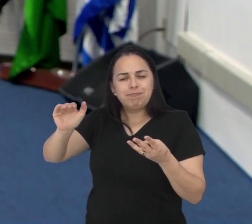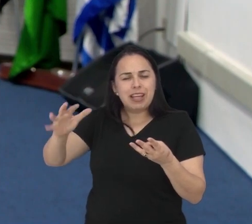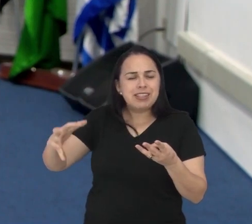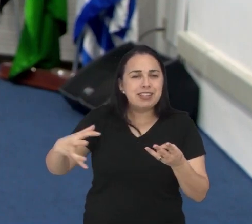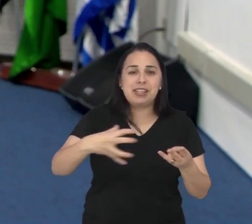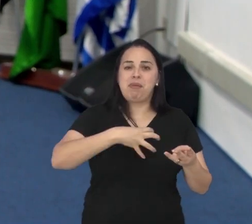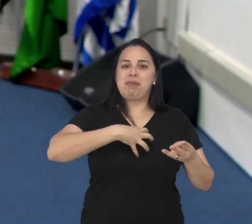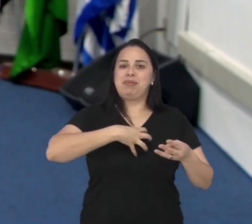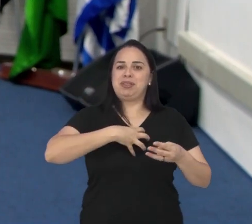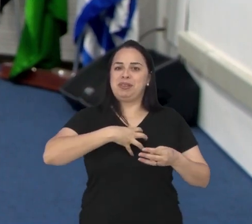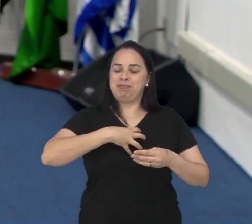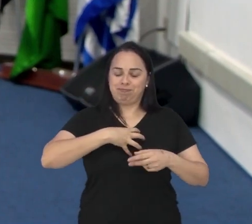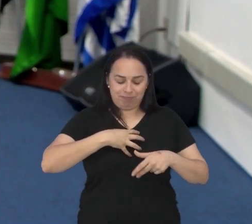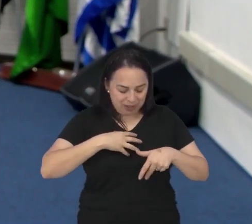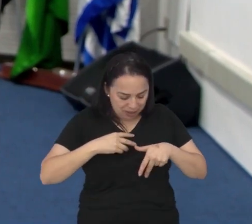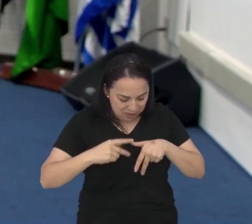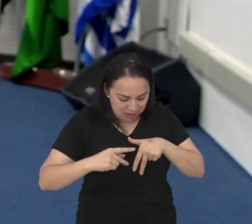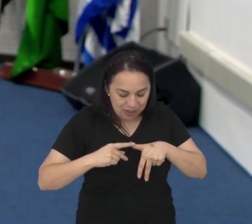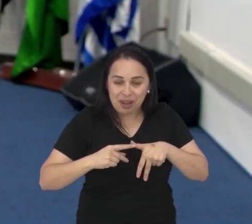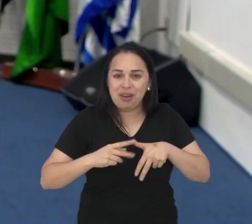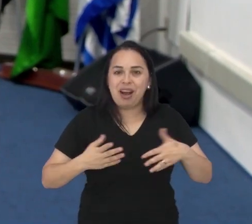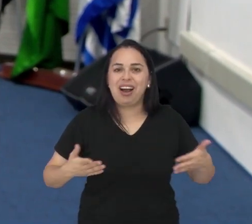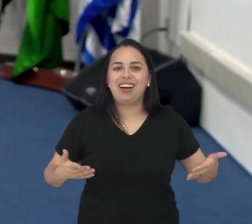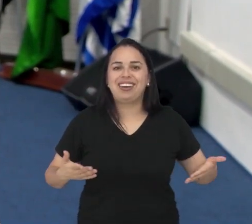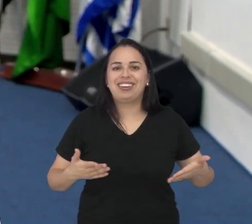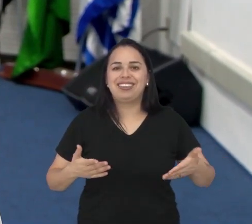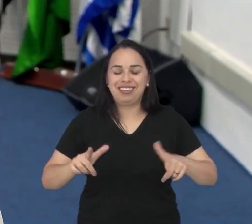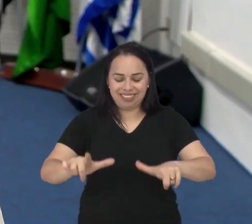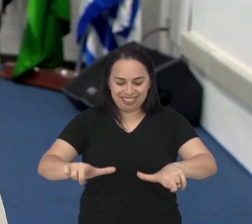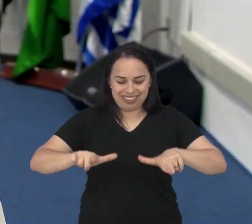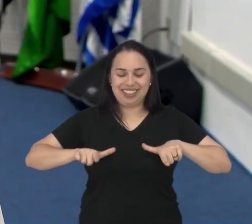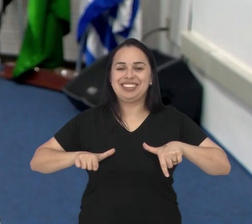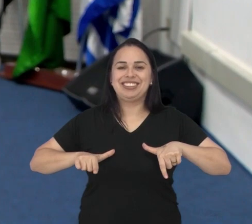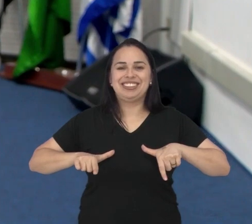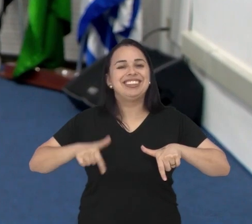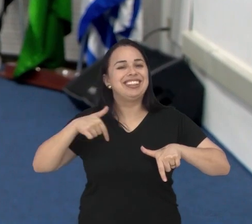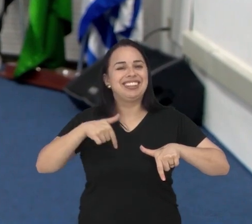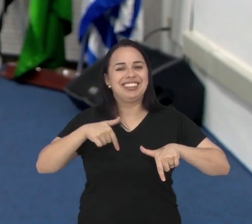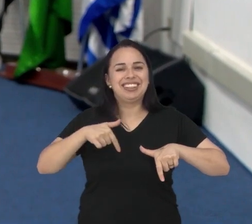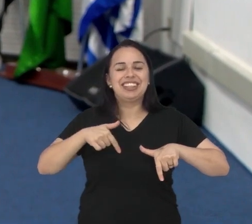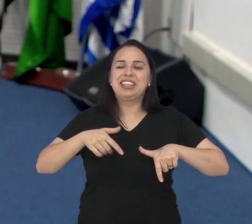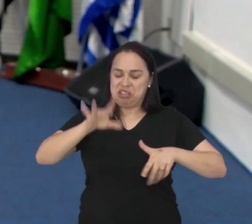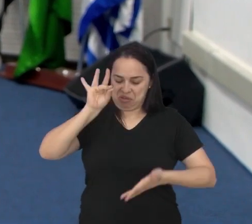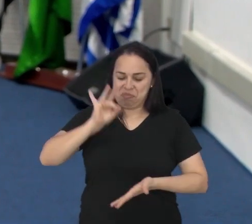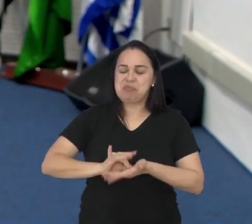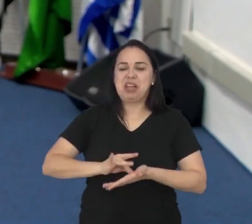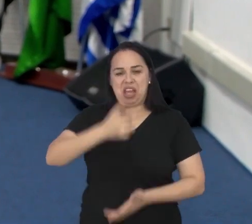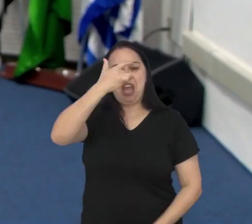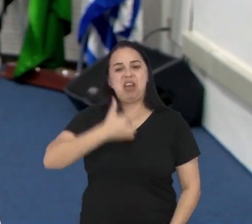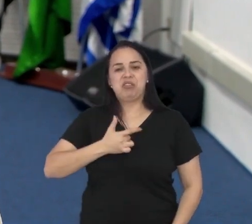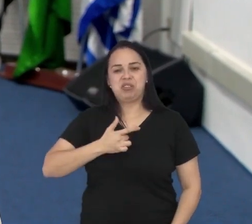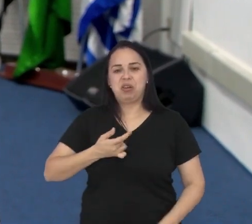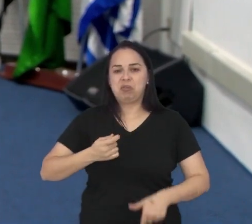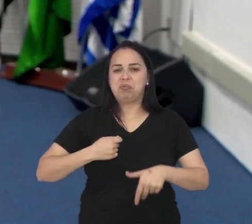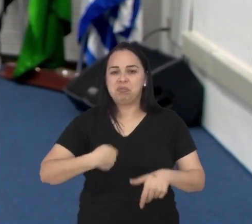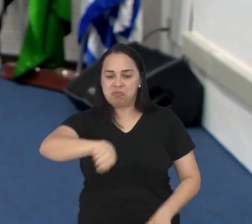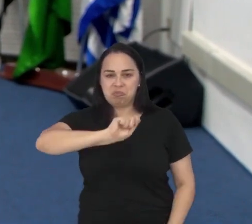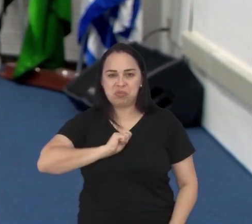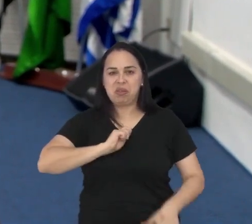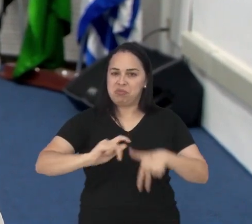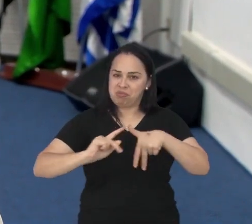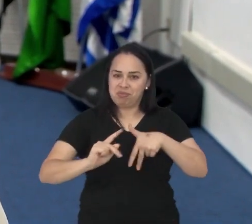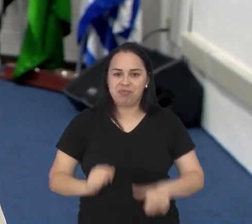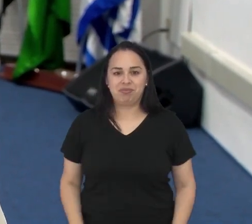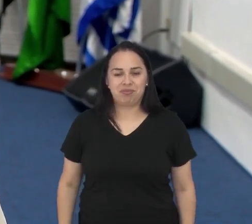sempre me senti joseense, mas agora estou com um título que afirma que eu sou